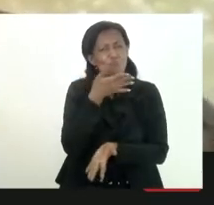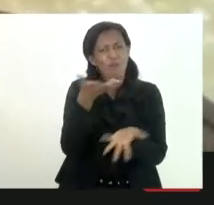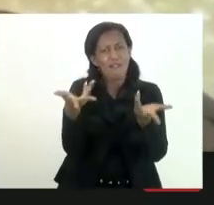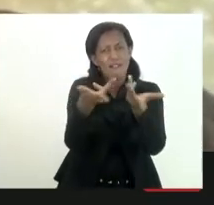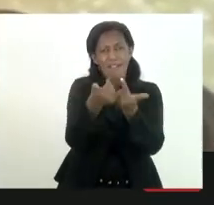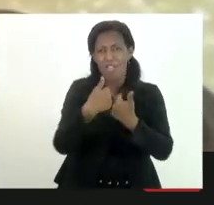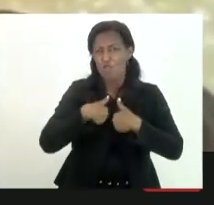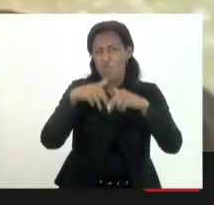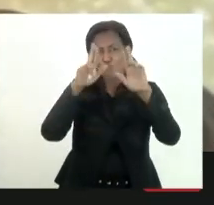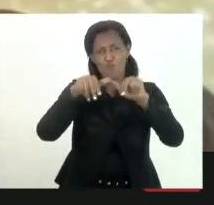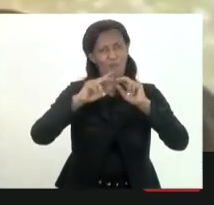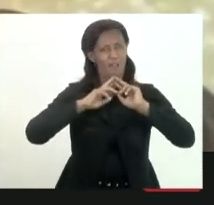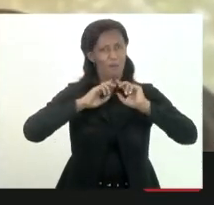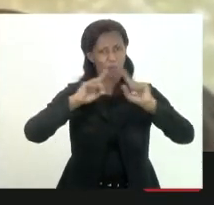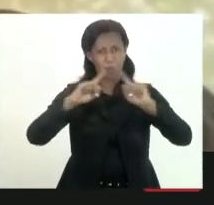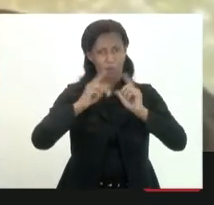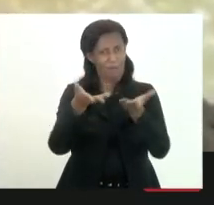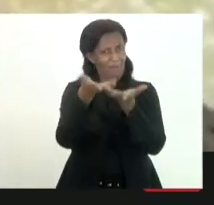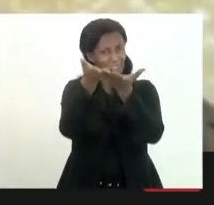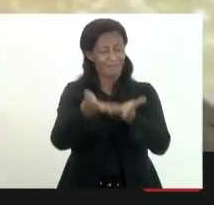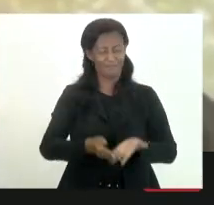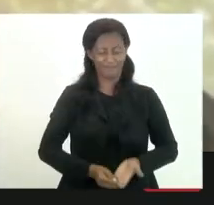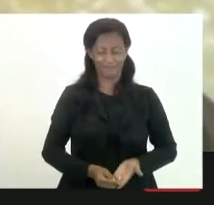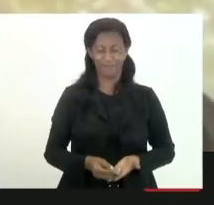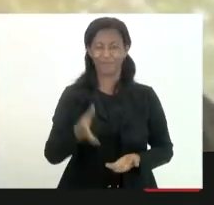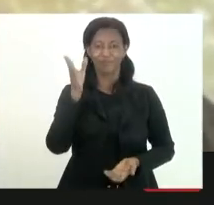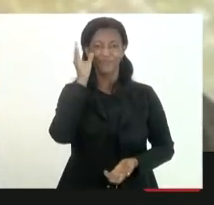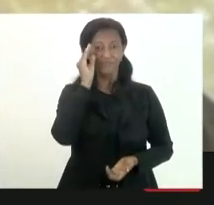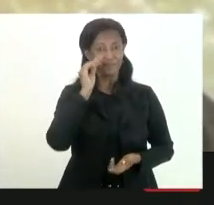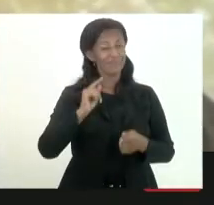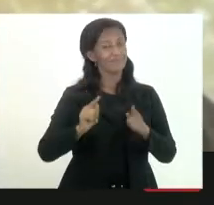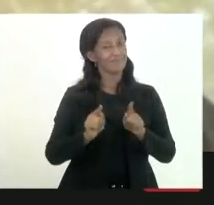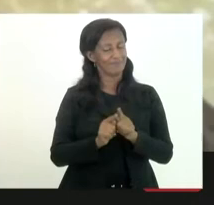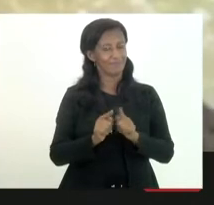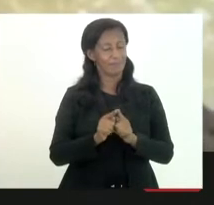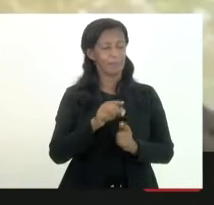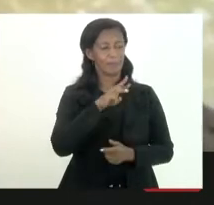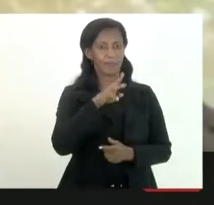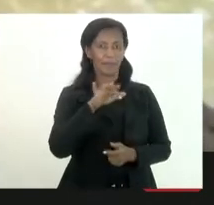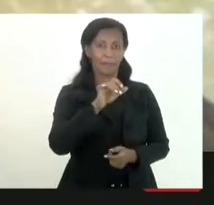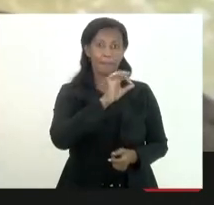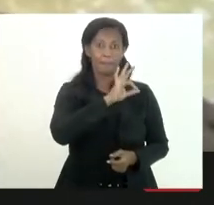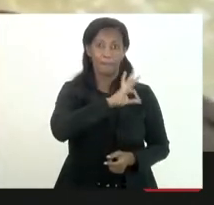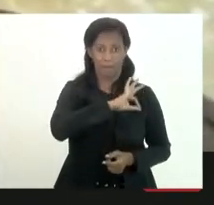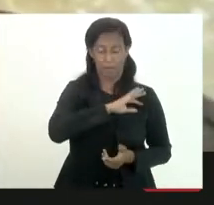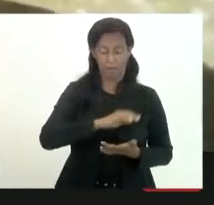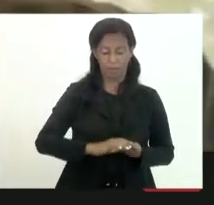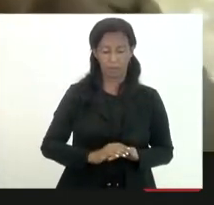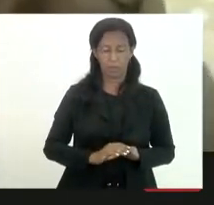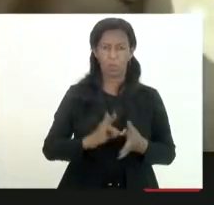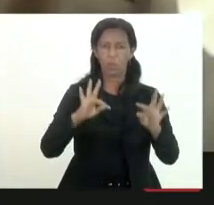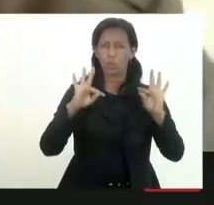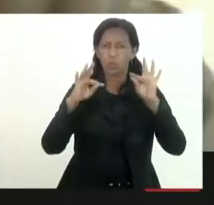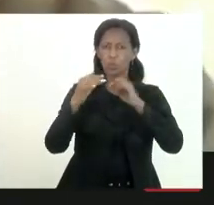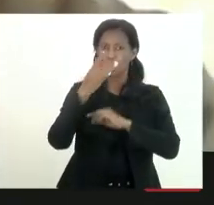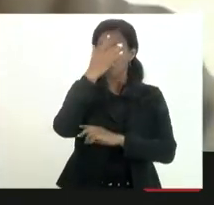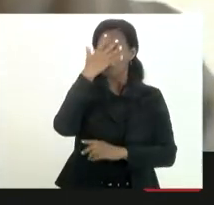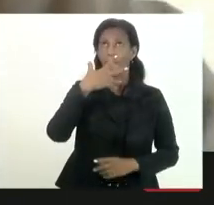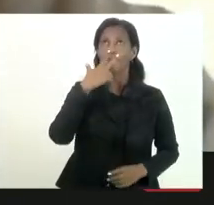você. E curiosamente, Marta, o que todo mundo esquece, olha